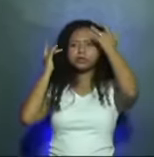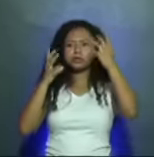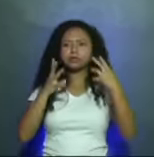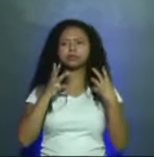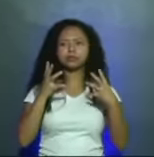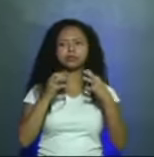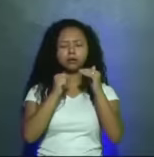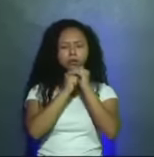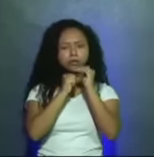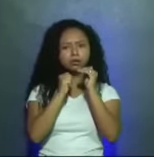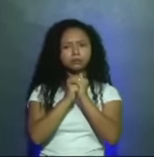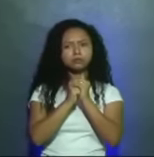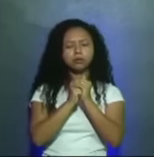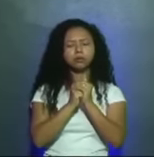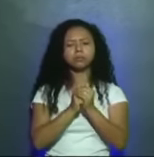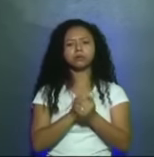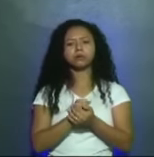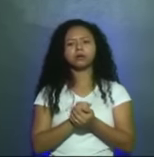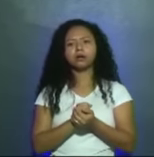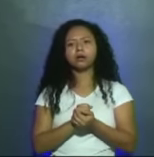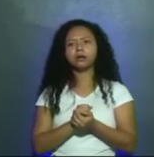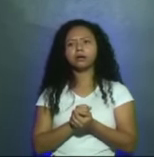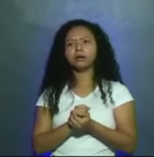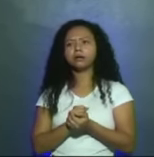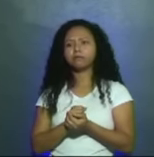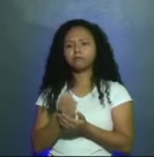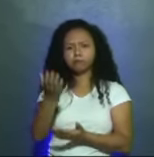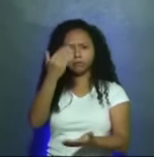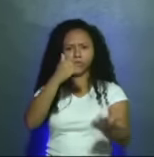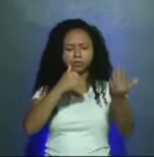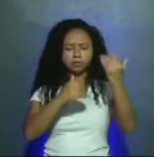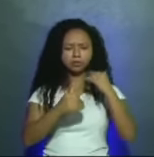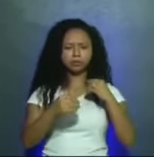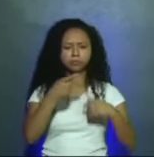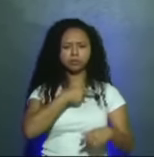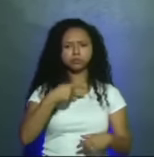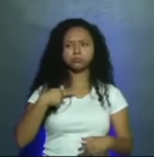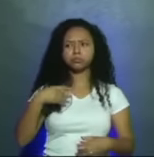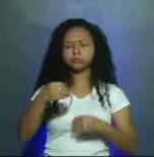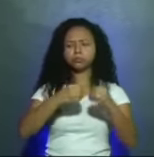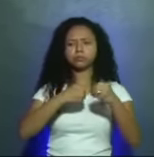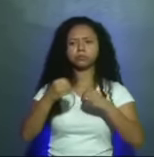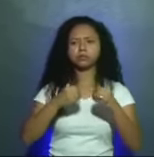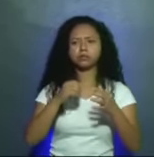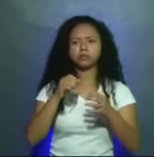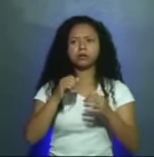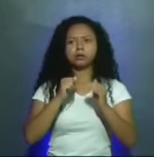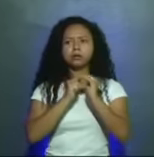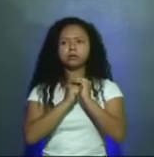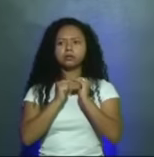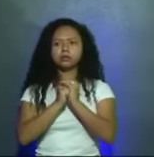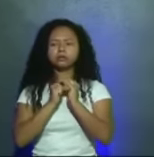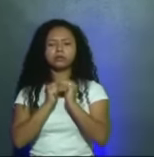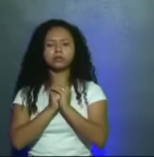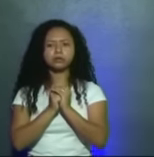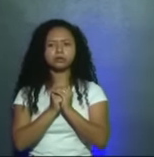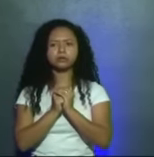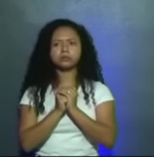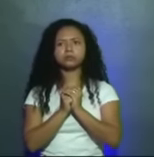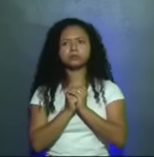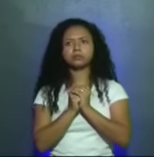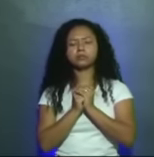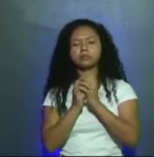pastores, os obreiros, venham aqui, vamos estar orando pelas pessoas. Queremos que você receba uma oração